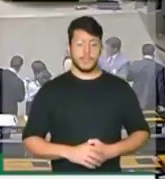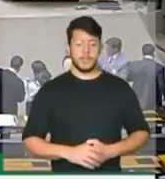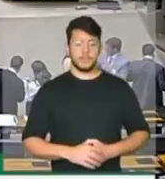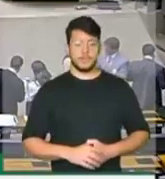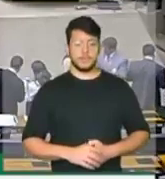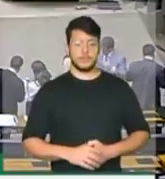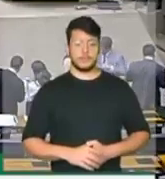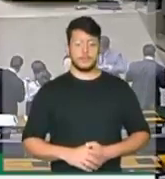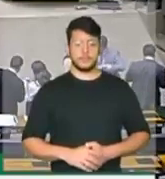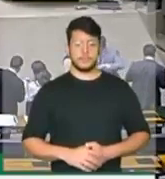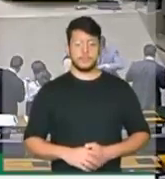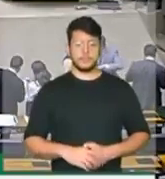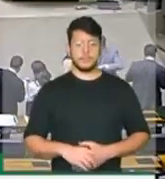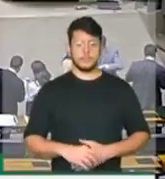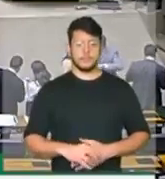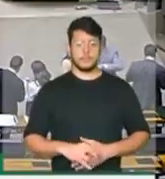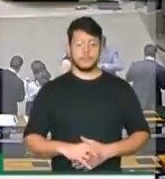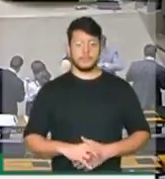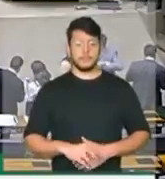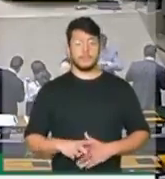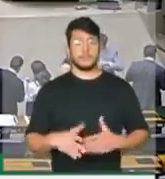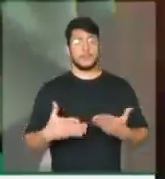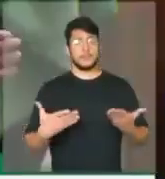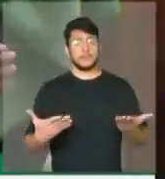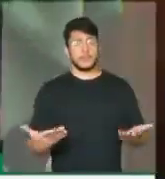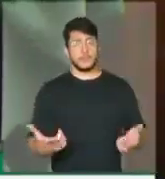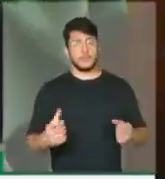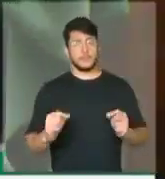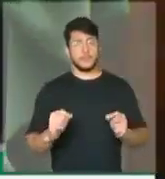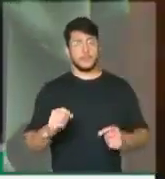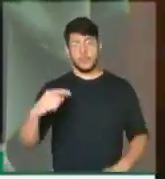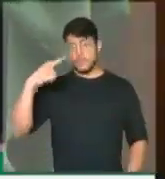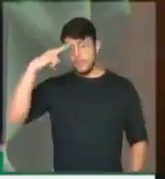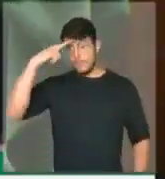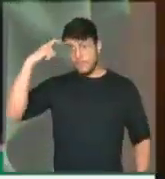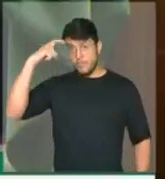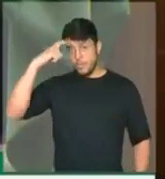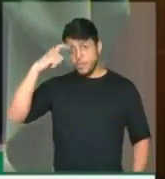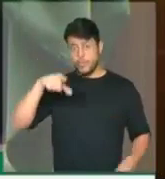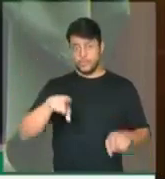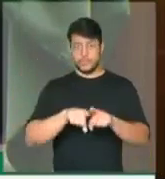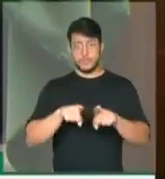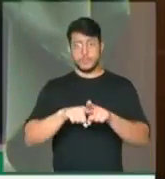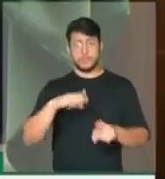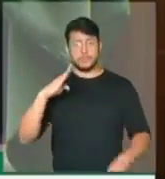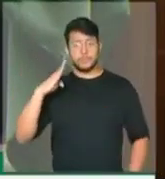correspondência de presos. Porque o senhor Sérgio Moro e o senhor Bolsonaro